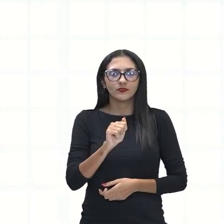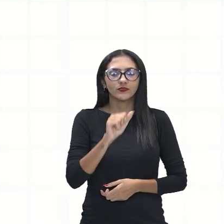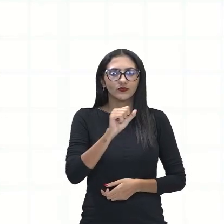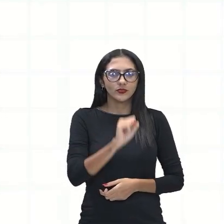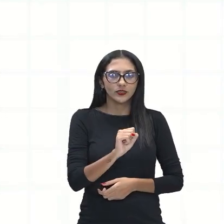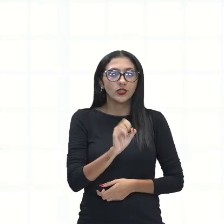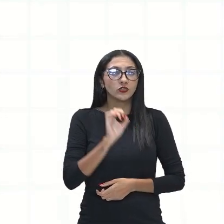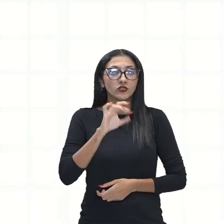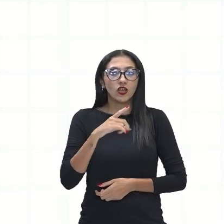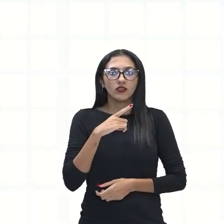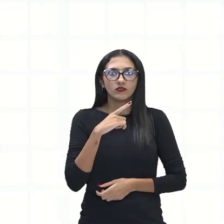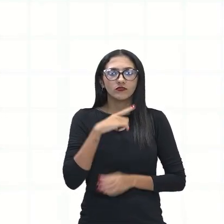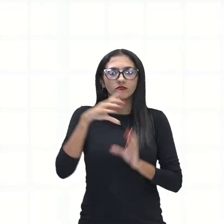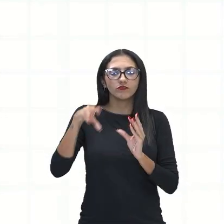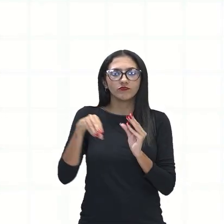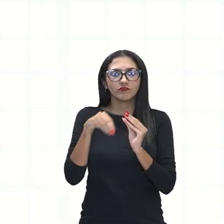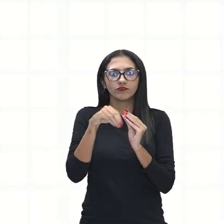S